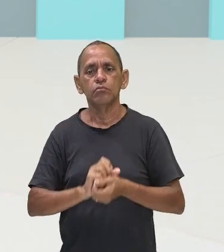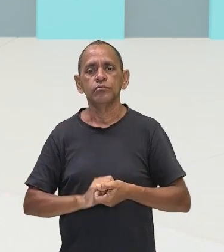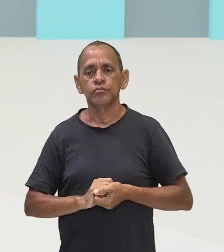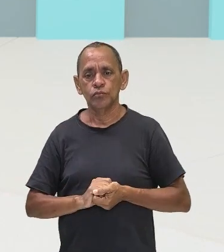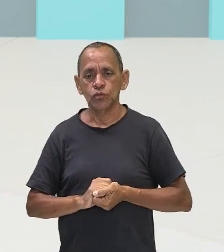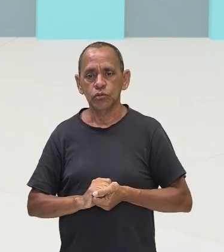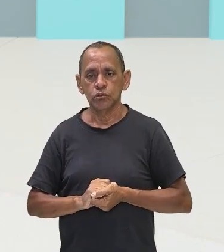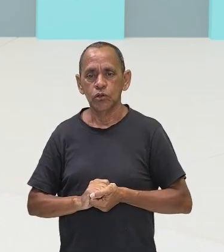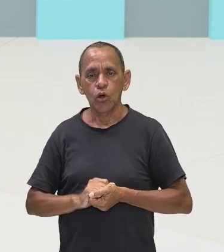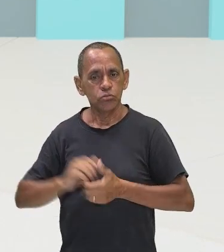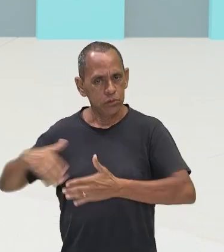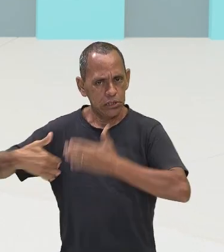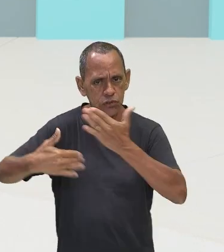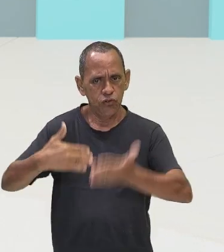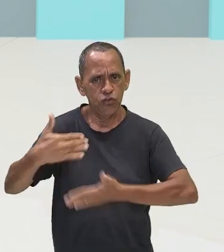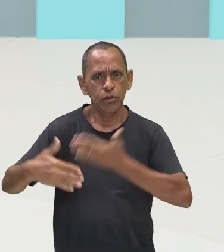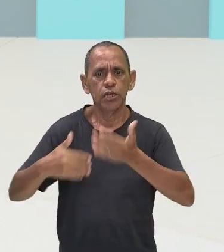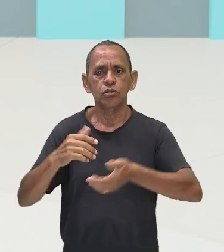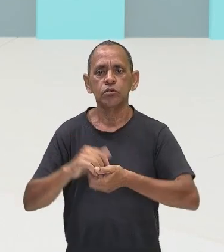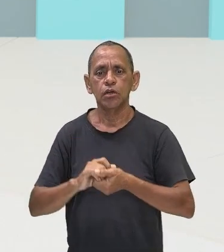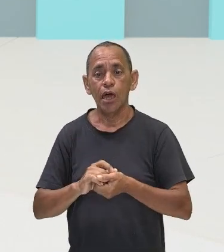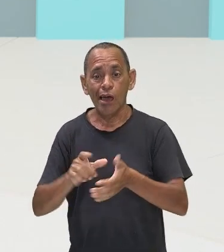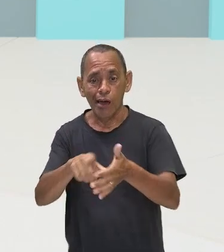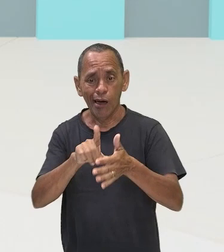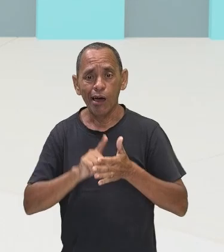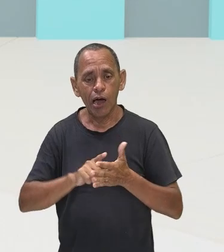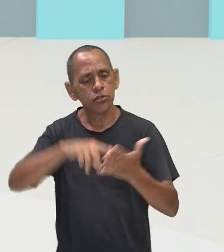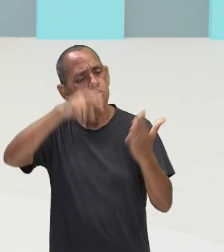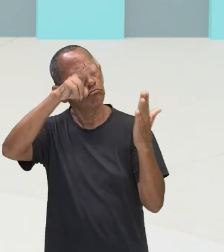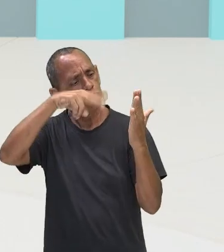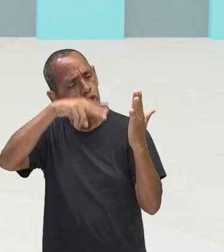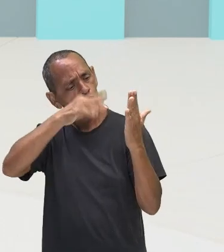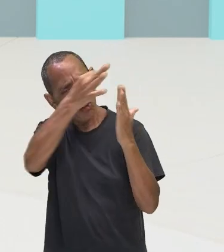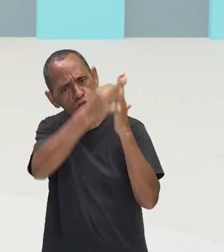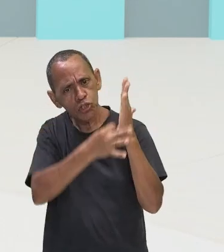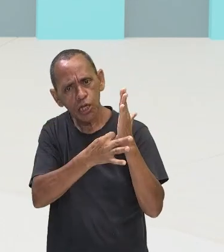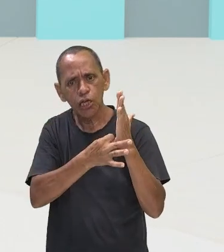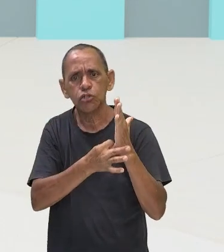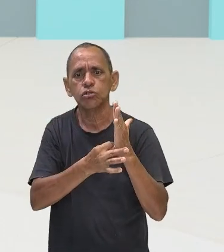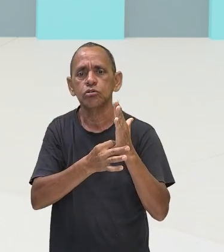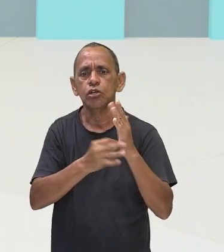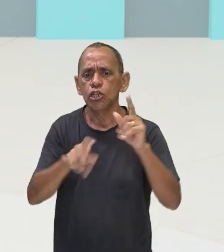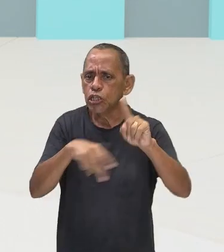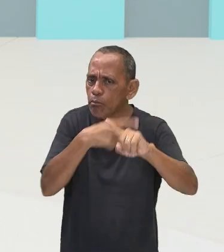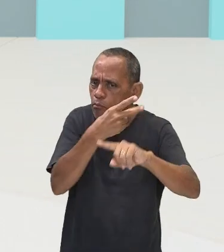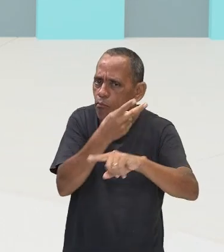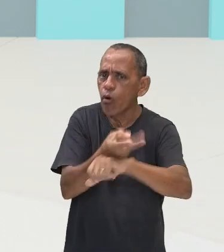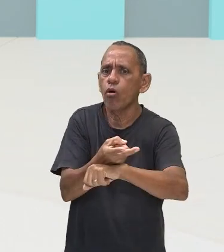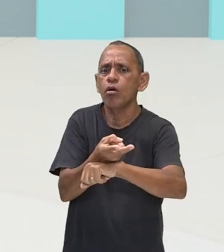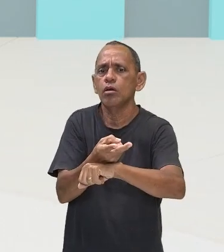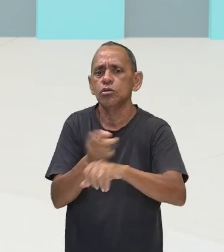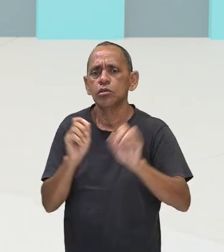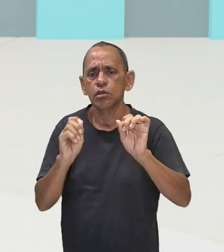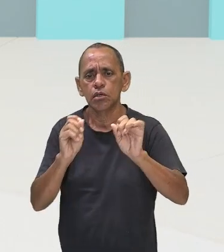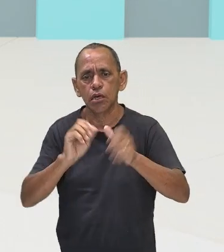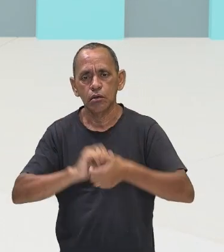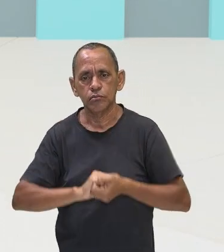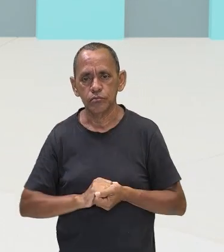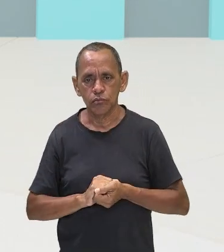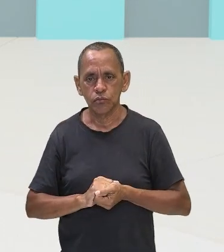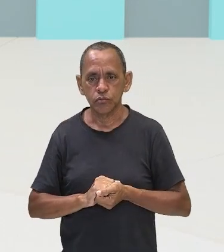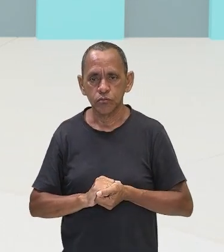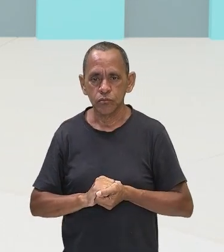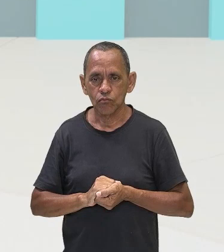vai ler e depois vai detalhar isso. Vamos entender aí. Devido à grande diversidade de povos tradicionais no